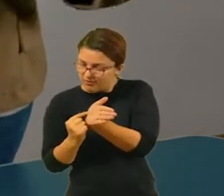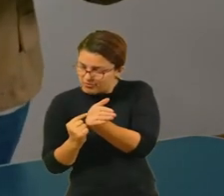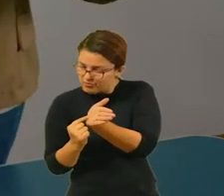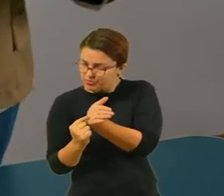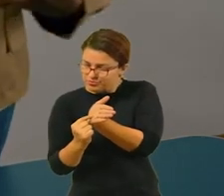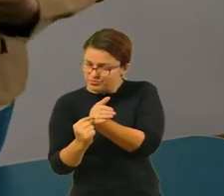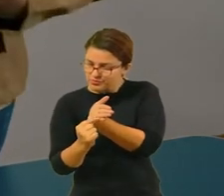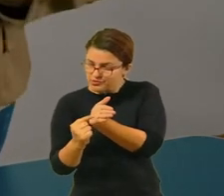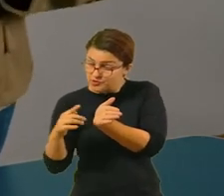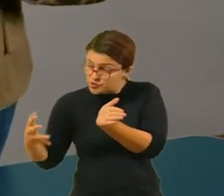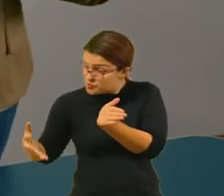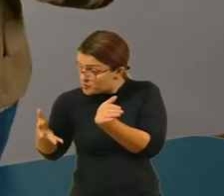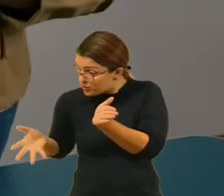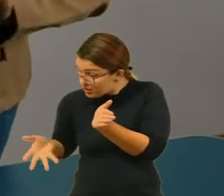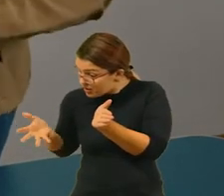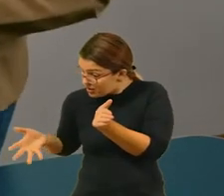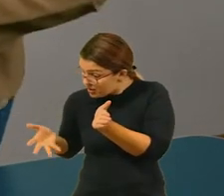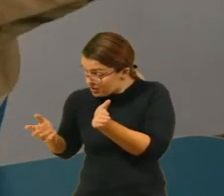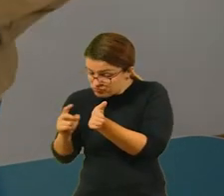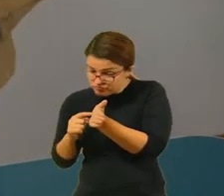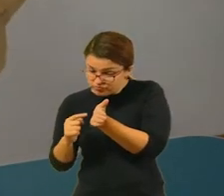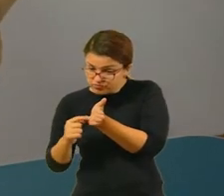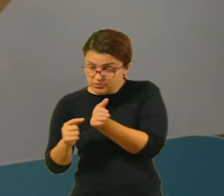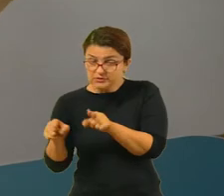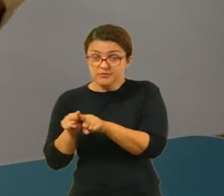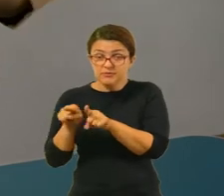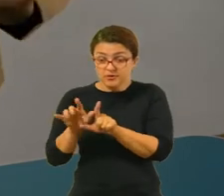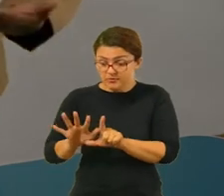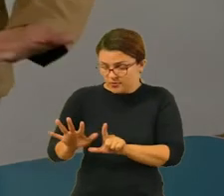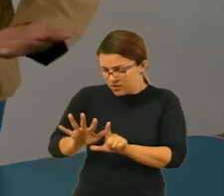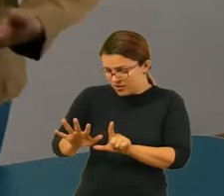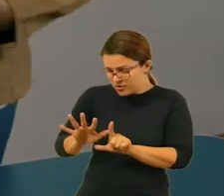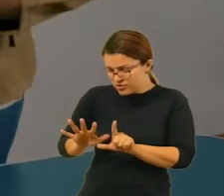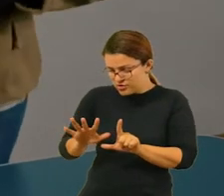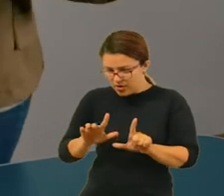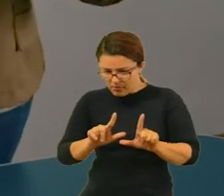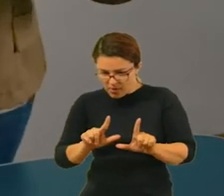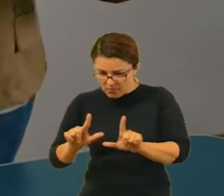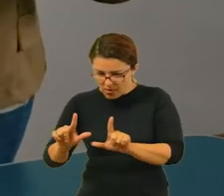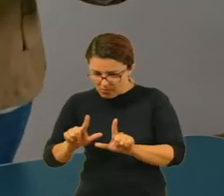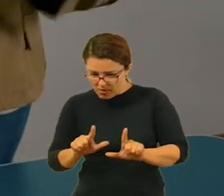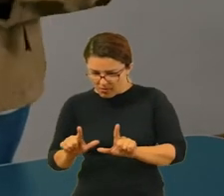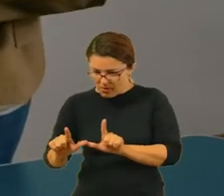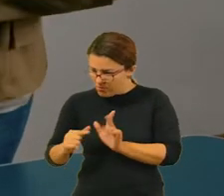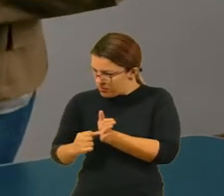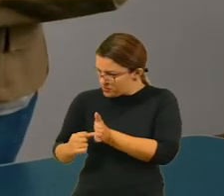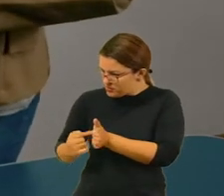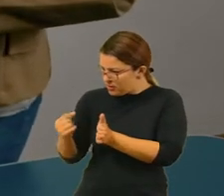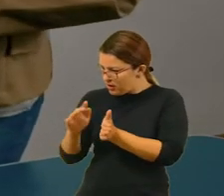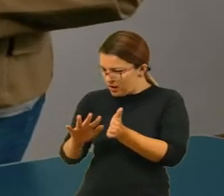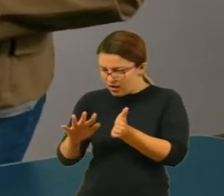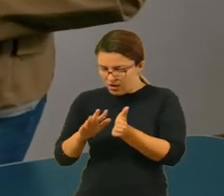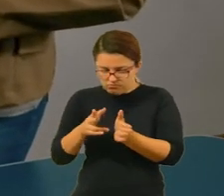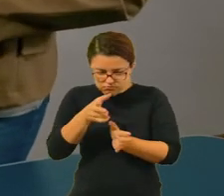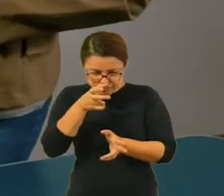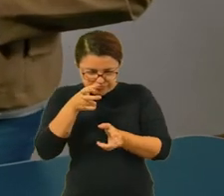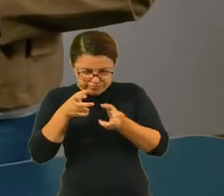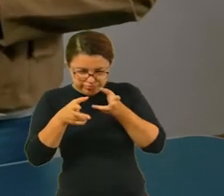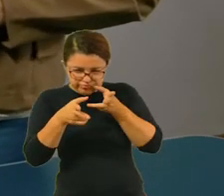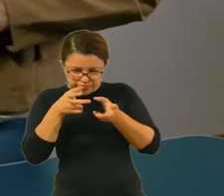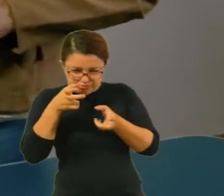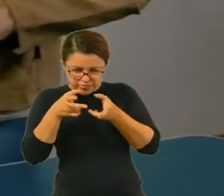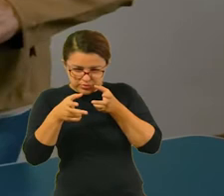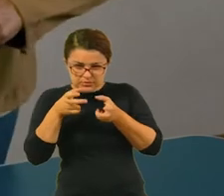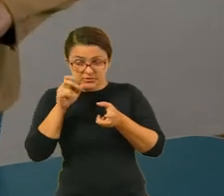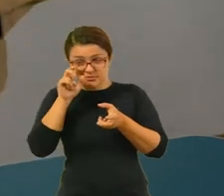vai estimulando essa criança a ler. A gente mostra também as figuras, isso tudo vai ajudar essa criança a